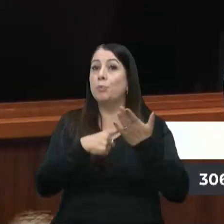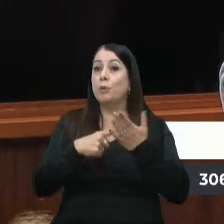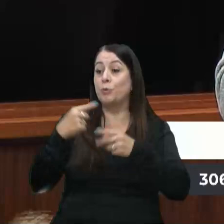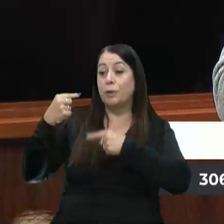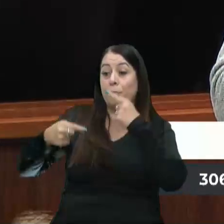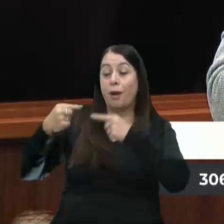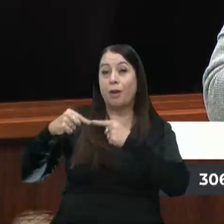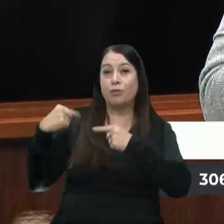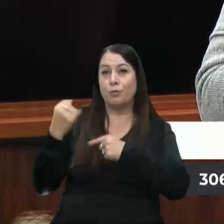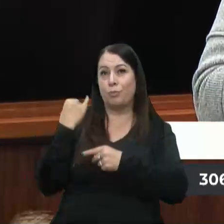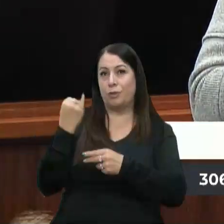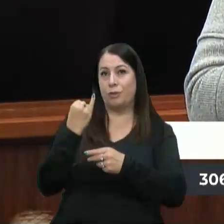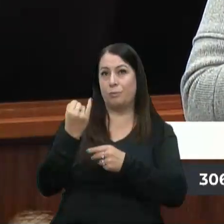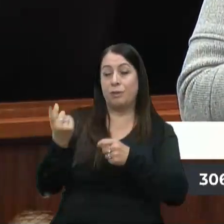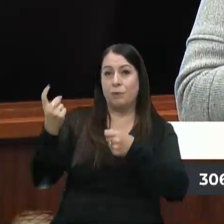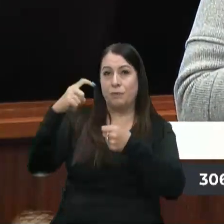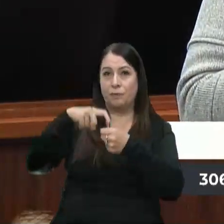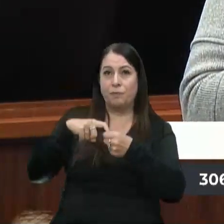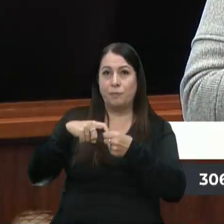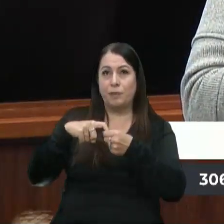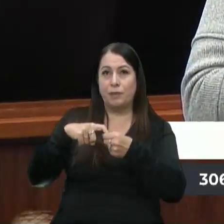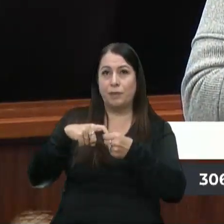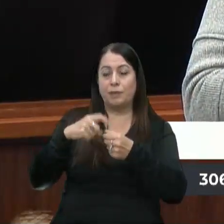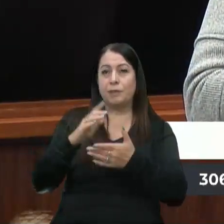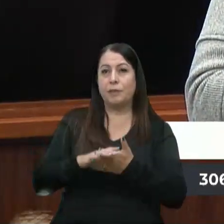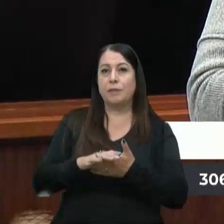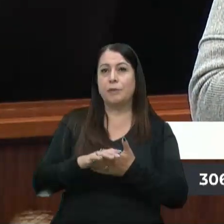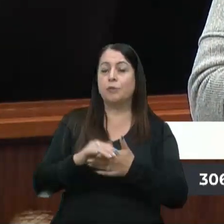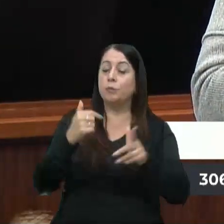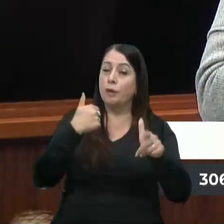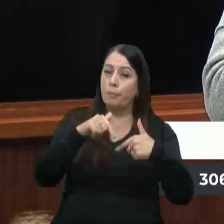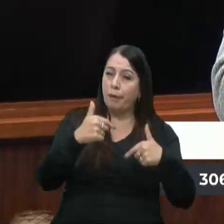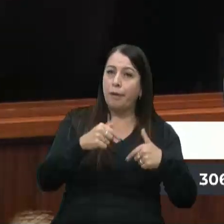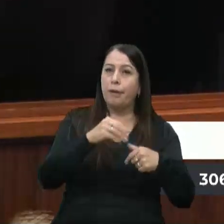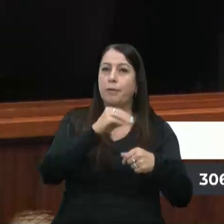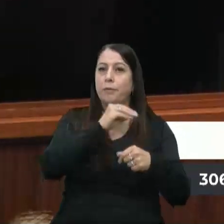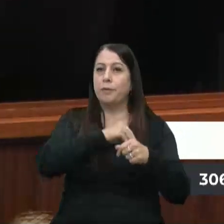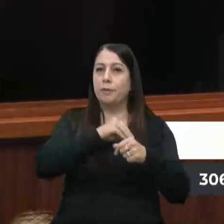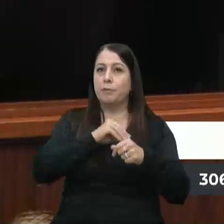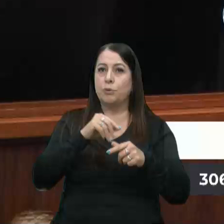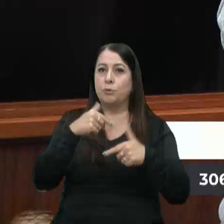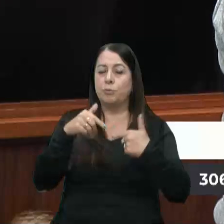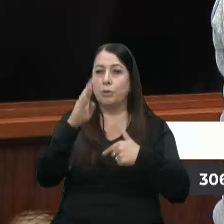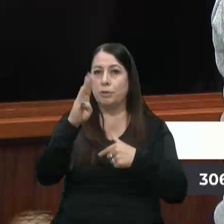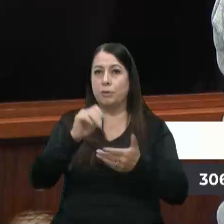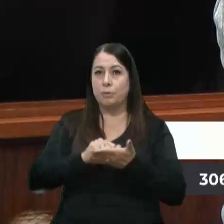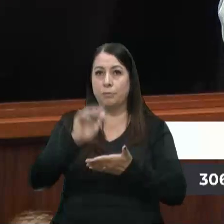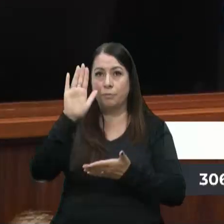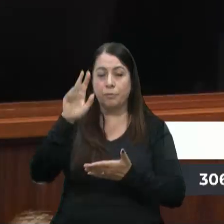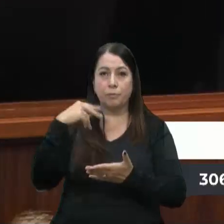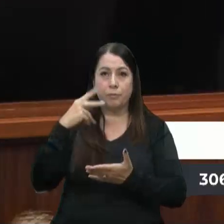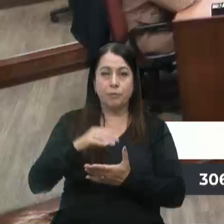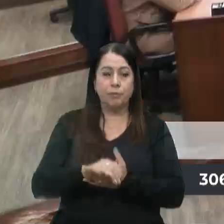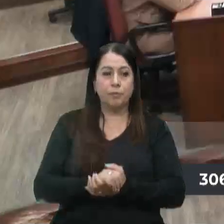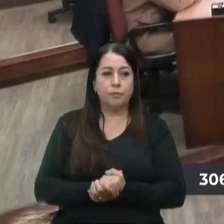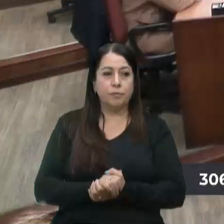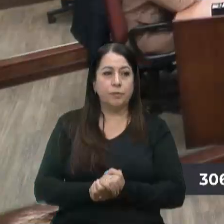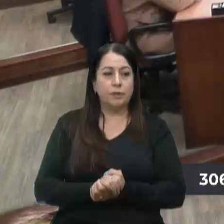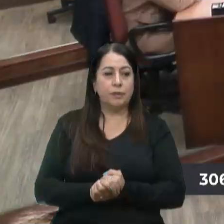importante para a gente retomar é a geração de emprego renda o PIB do nosso Brasil sua parte vereadora